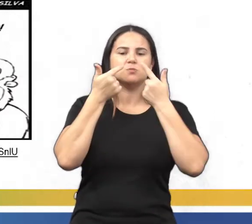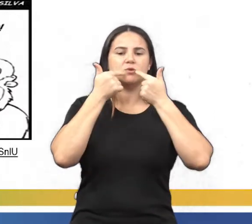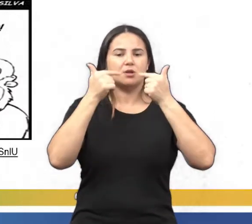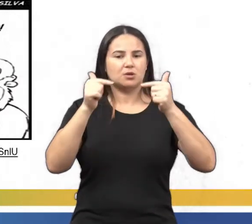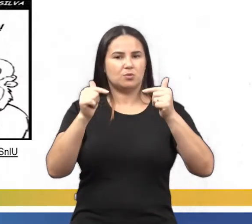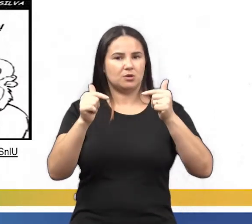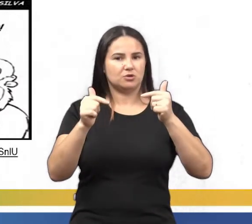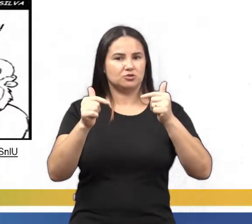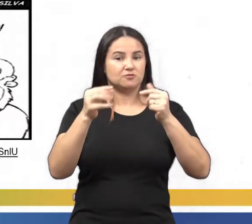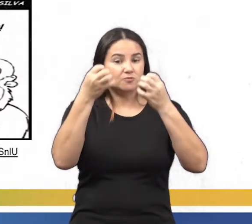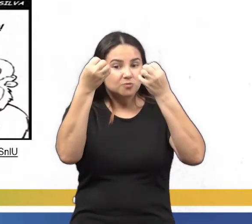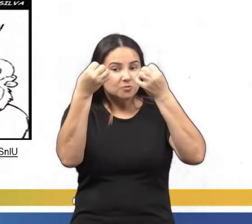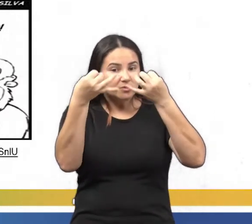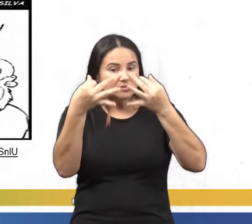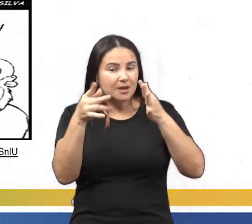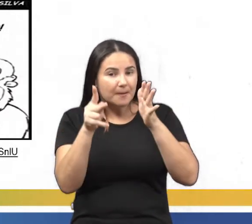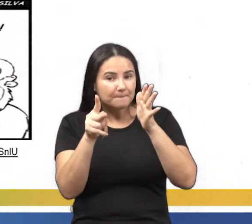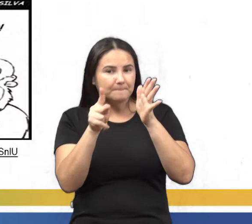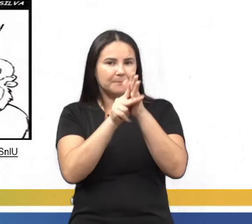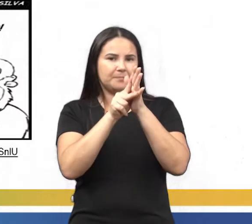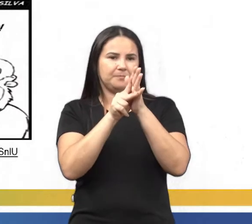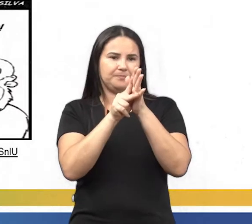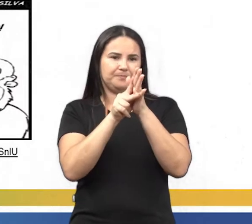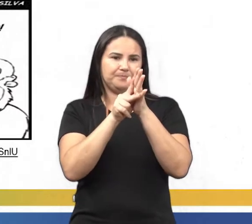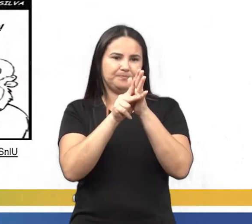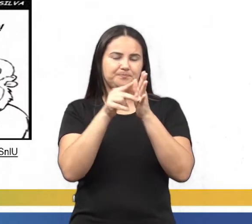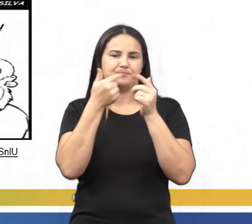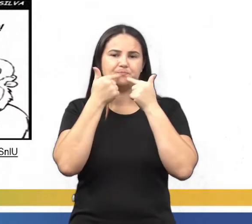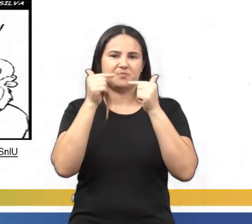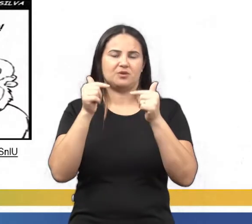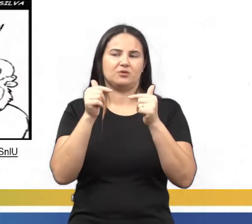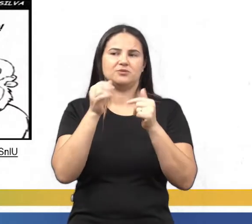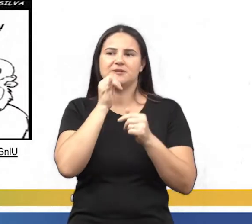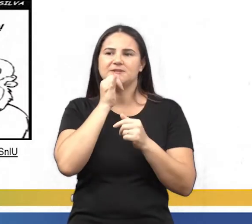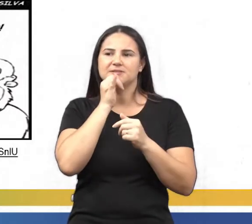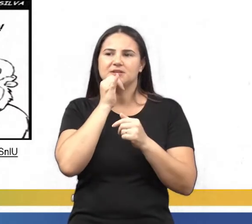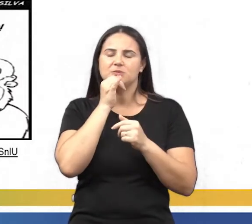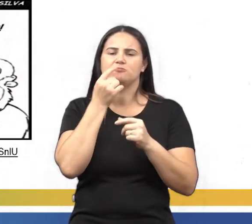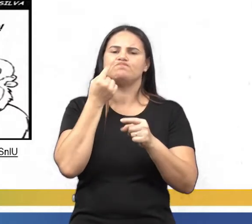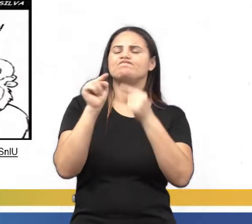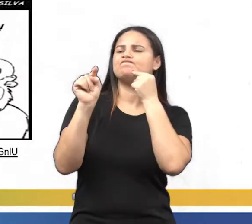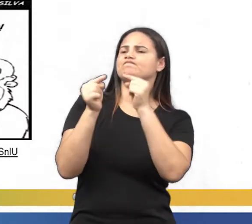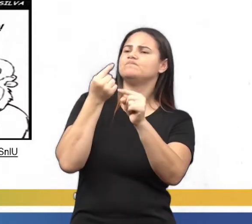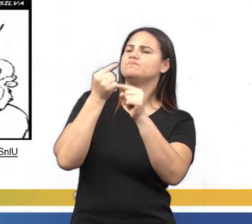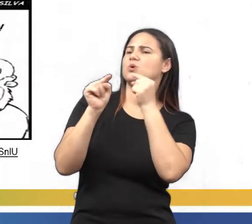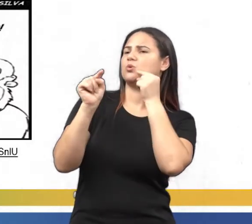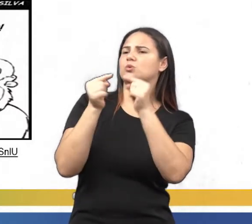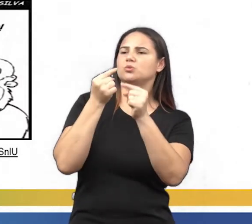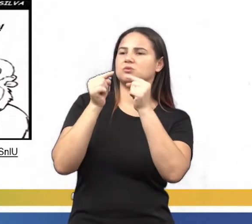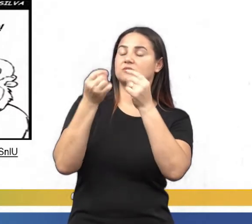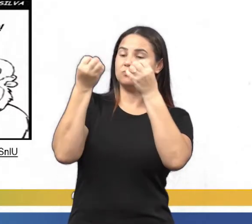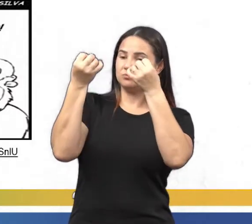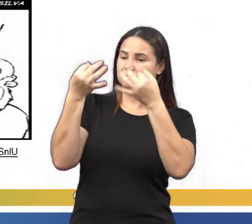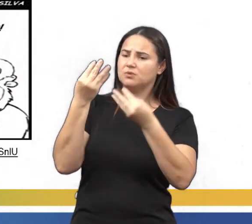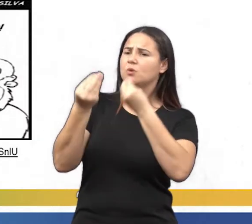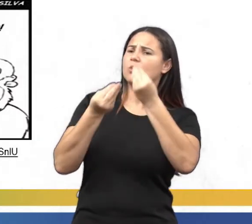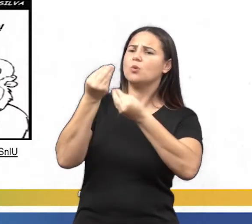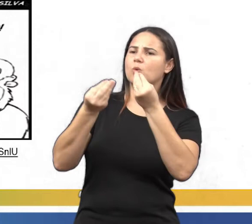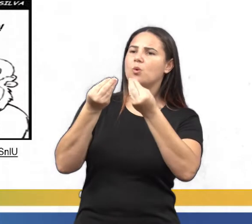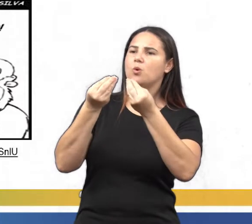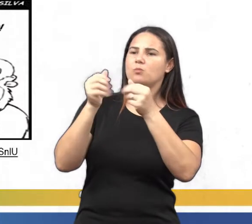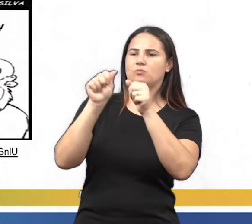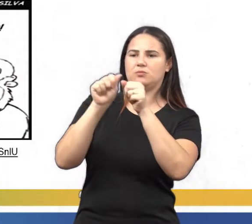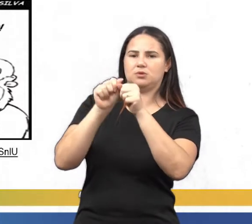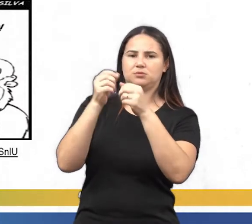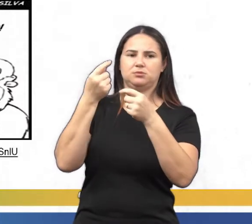linguagem para explicar a linguagem. Por exemplo, se eu fizer uma música, eu vou usar a música explicando como eu faço música. Então,